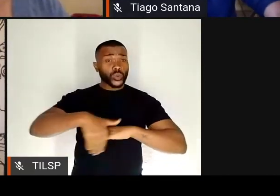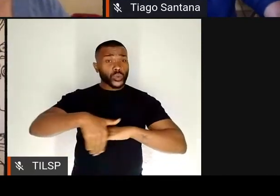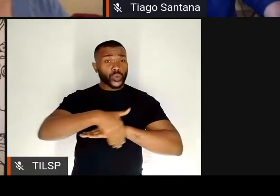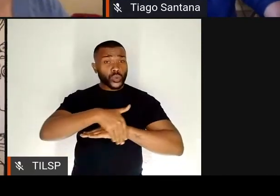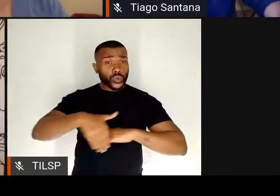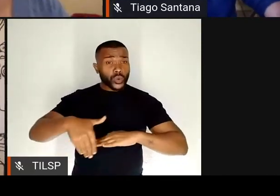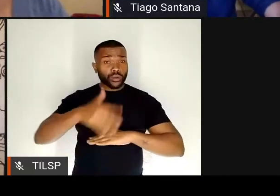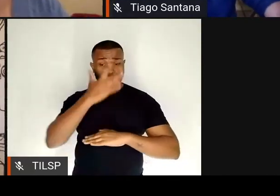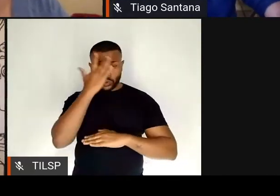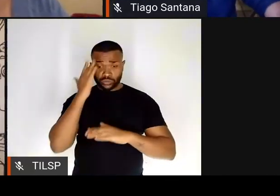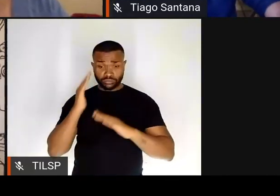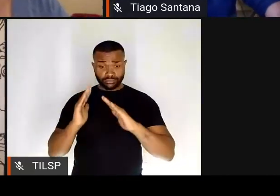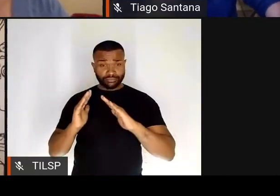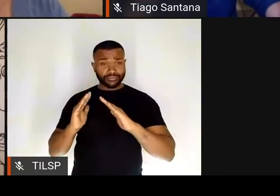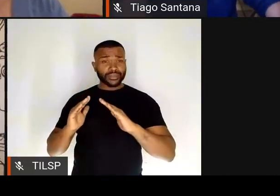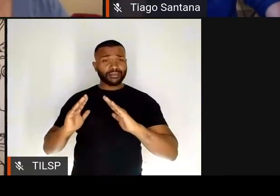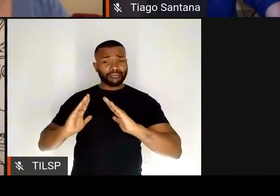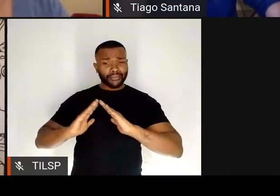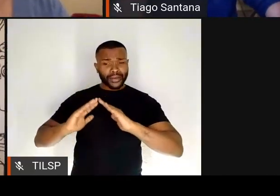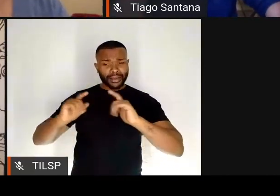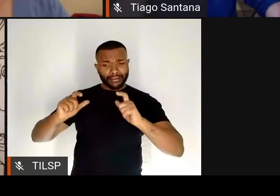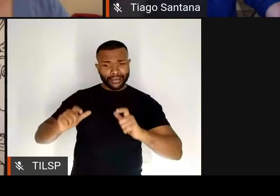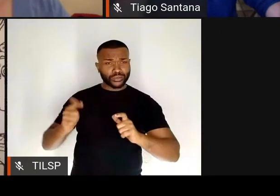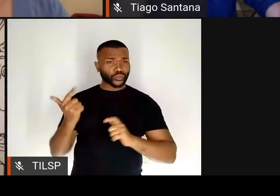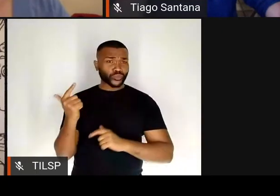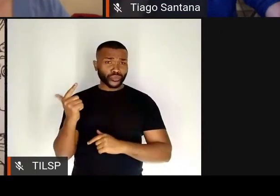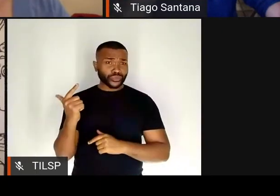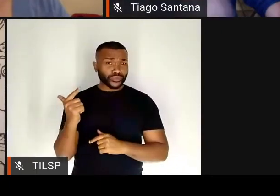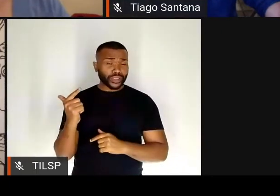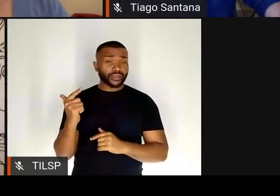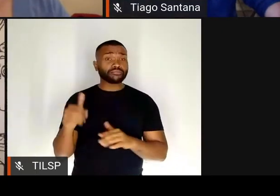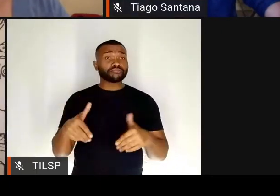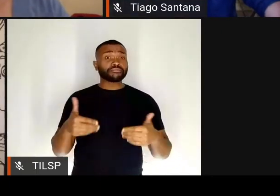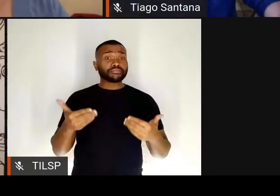sem terra, né, os sem teto. Então